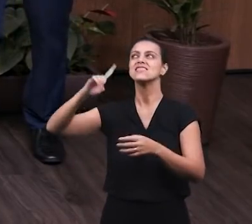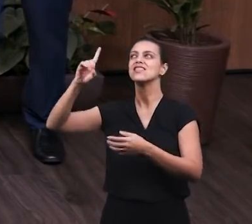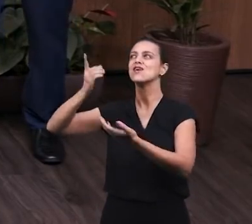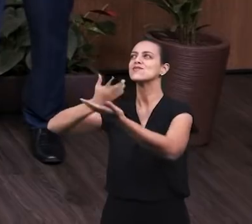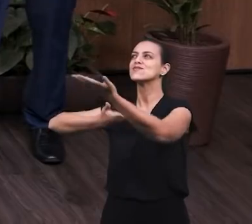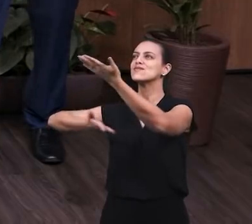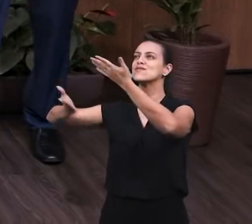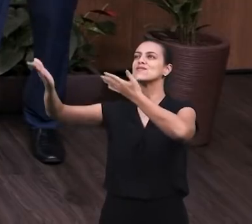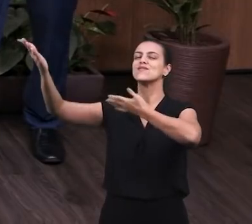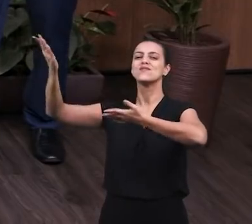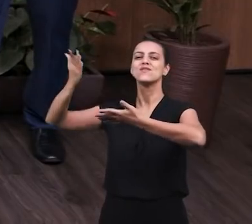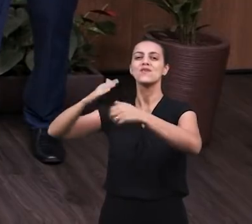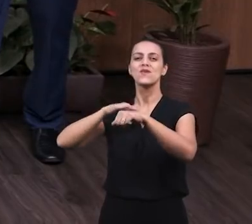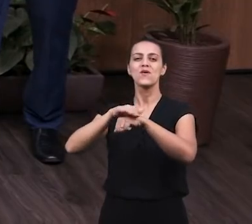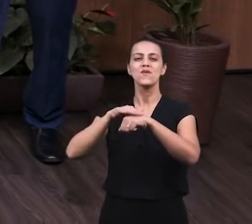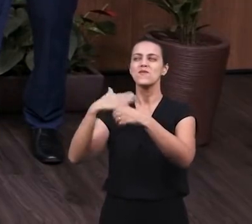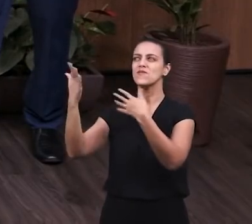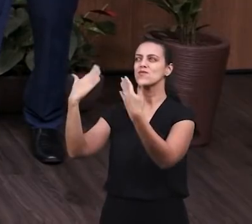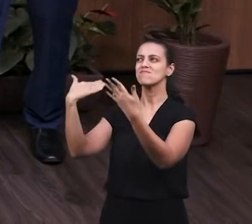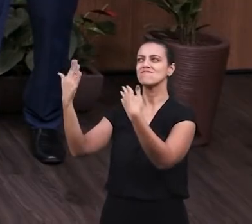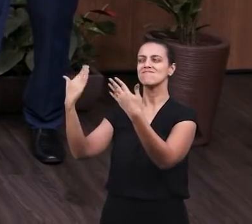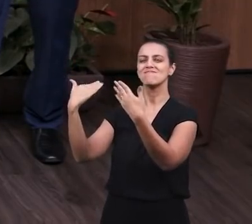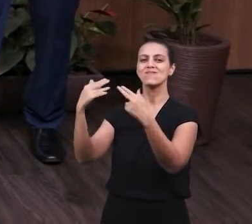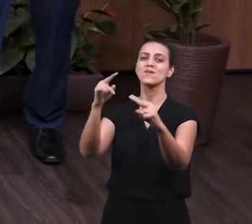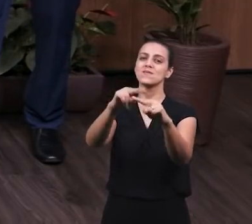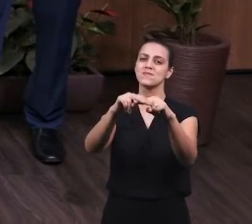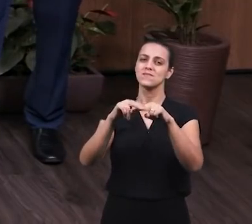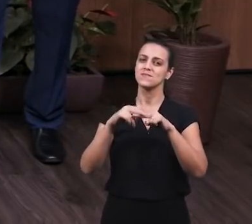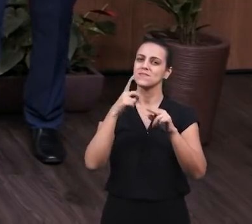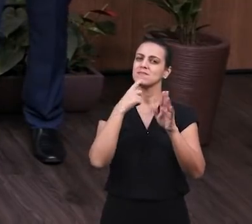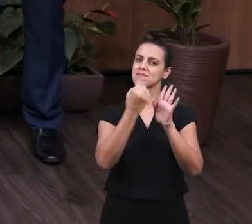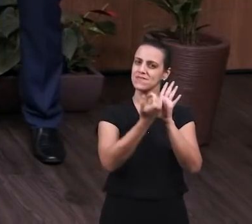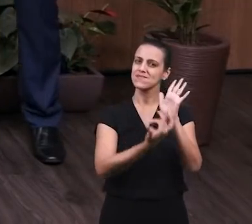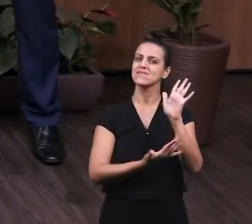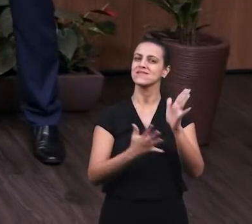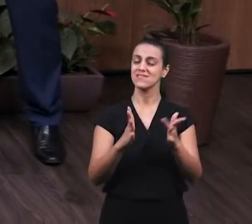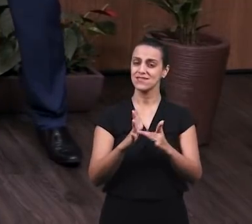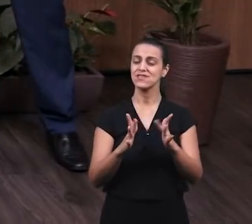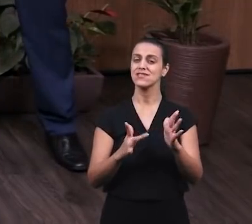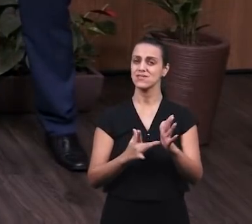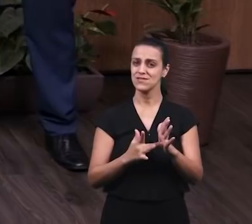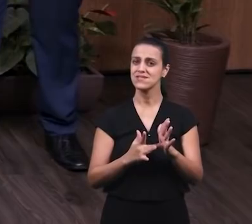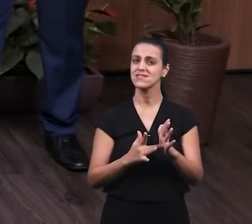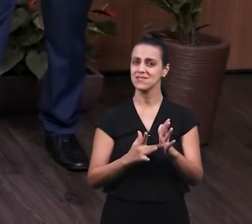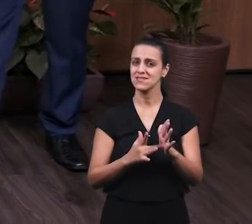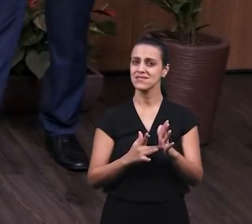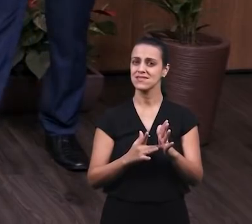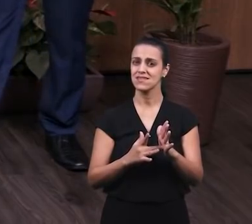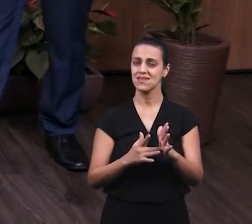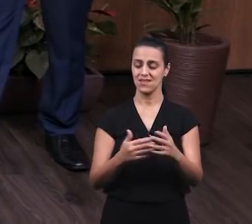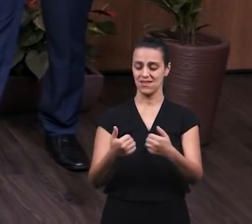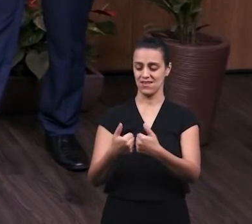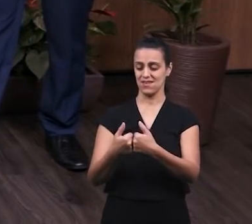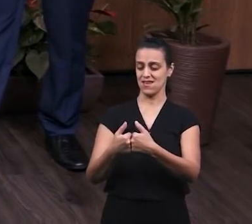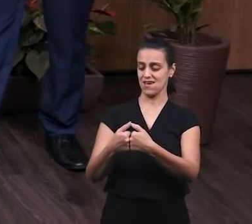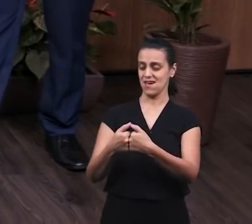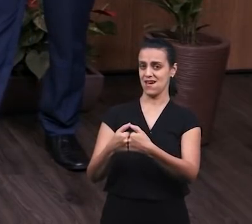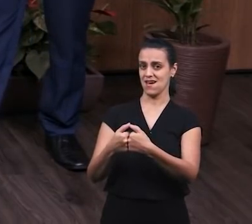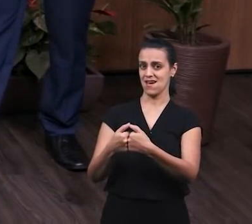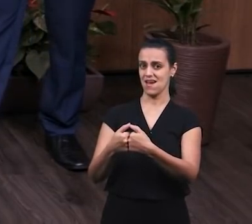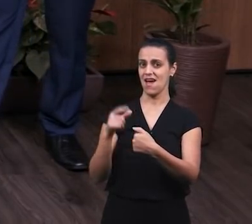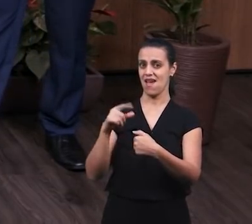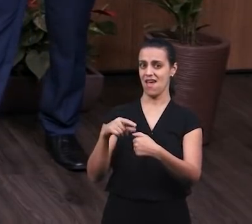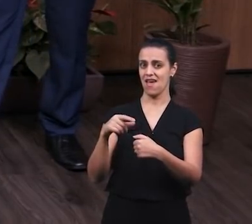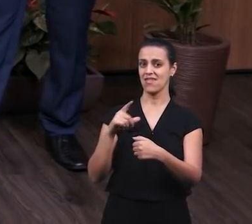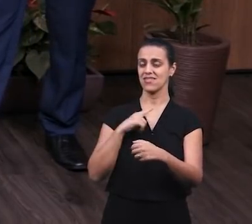favorável ao pecador através do sangue de Jesus. Amém. A Arca da Aliança, Sérgio, era feita